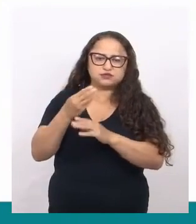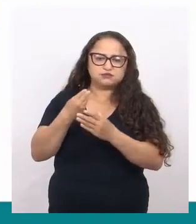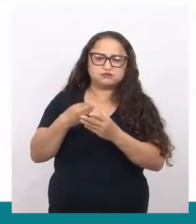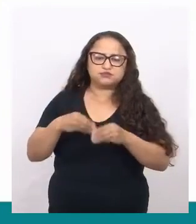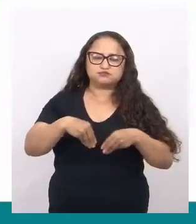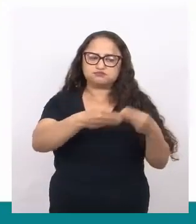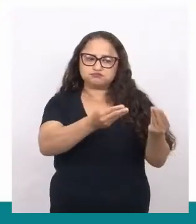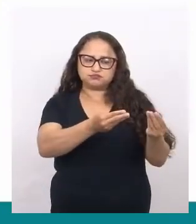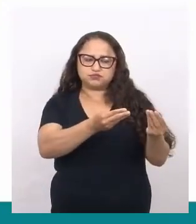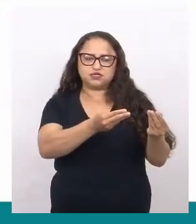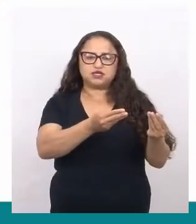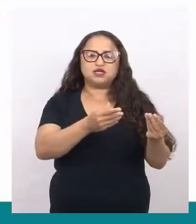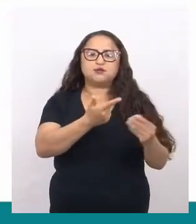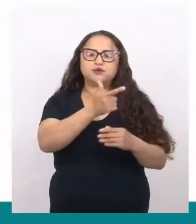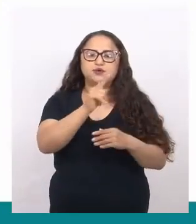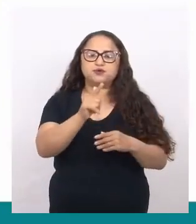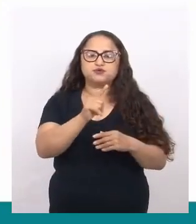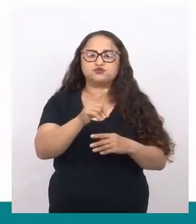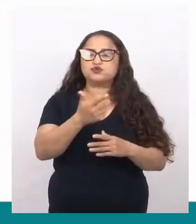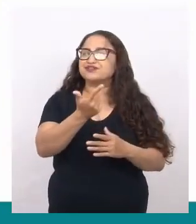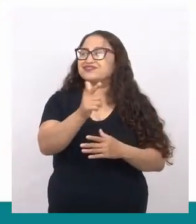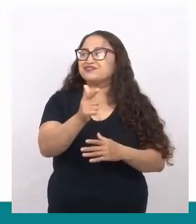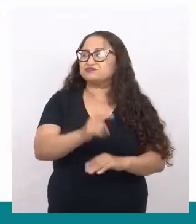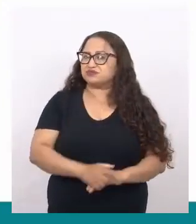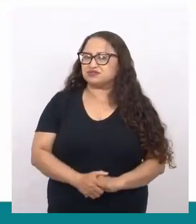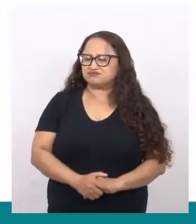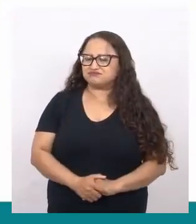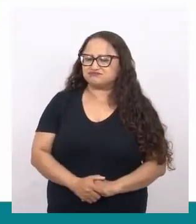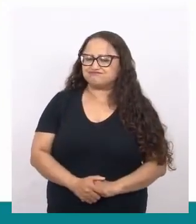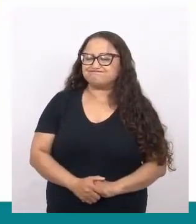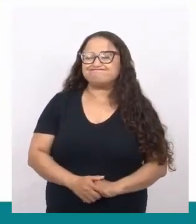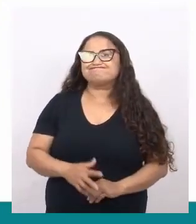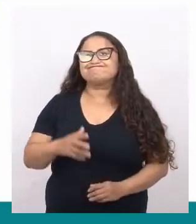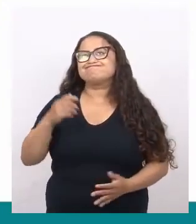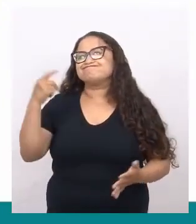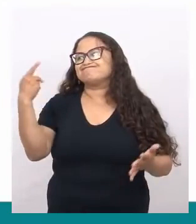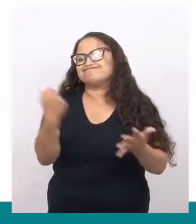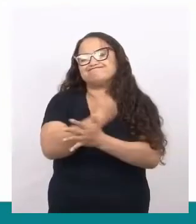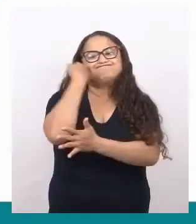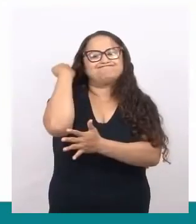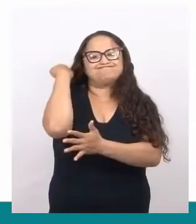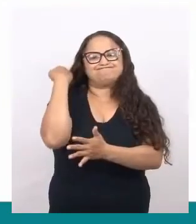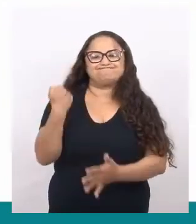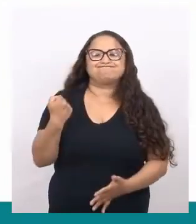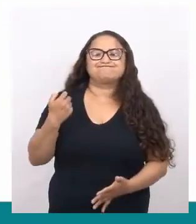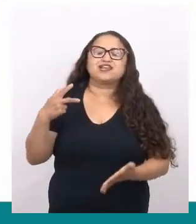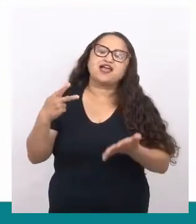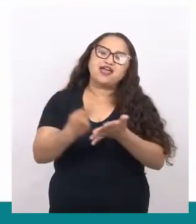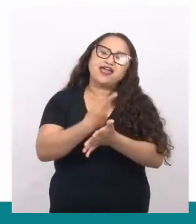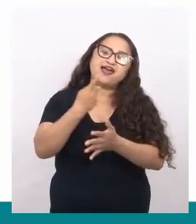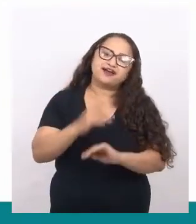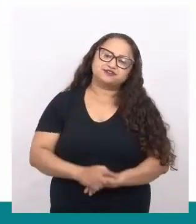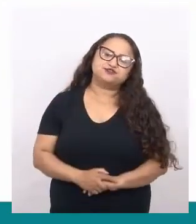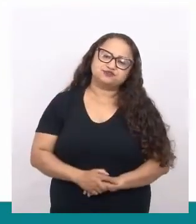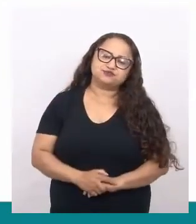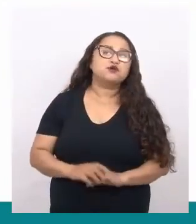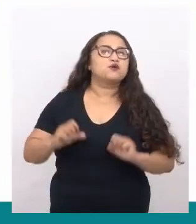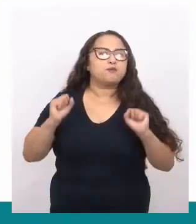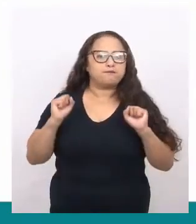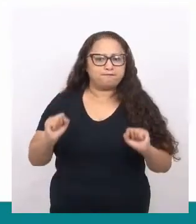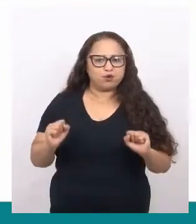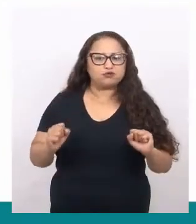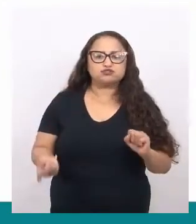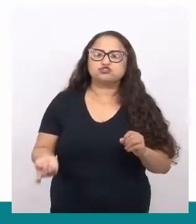manifestação, não vai ser atribuído um saldo que não existe. Puxa, coloquei errado, não tem problema, você consegue reverter